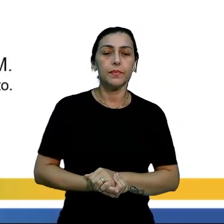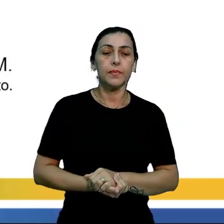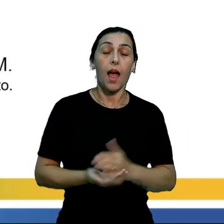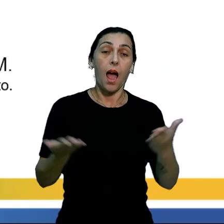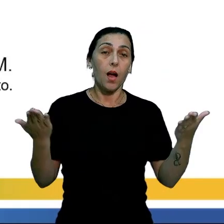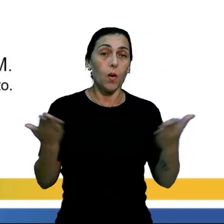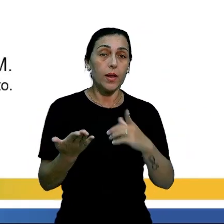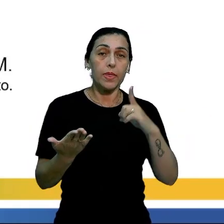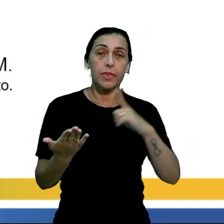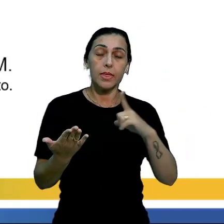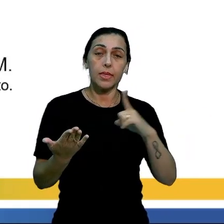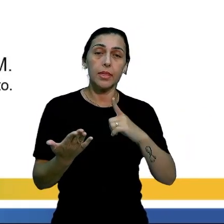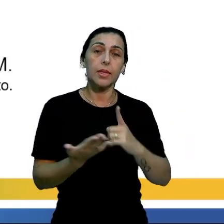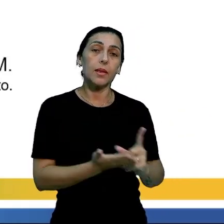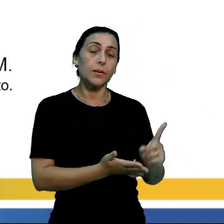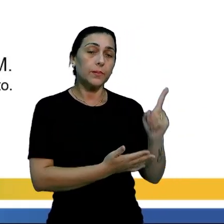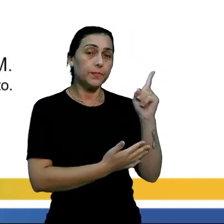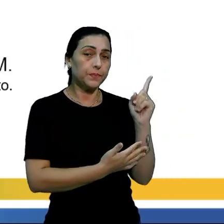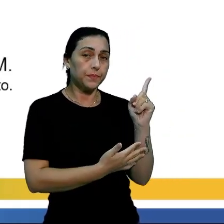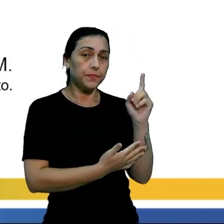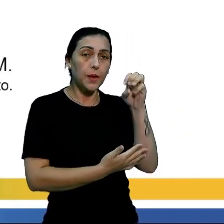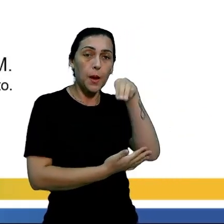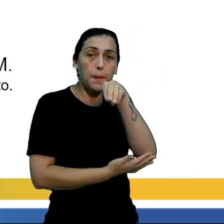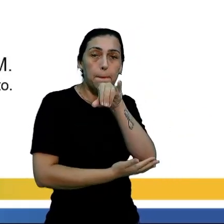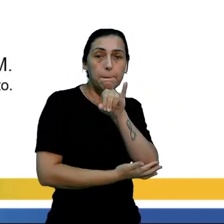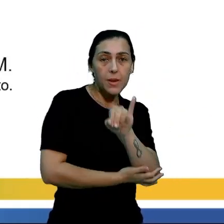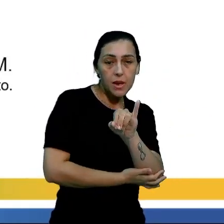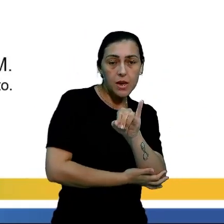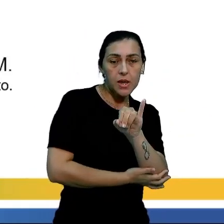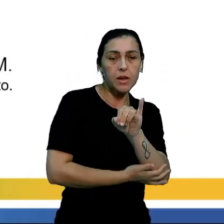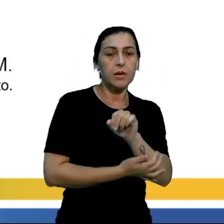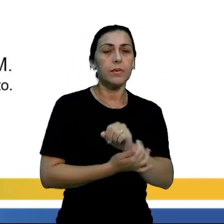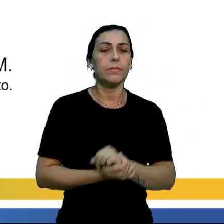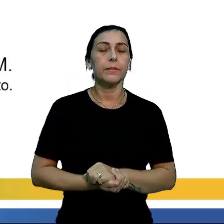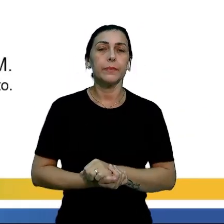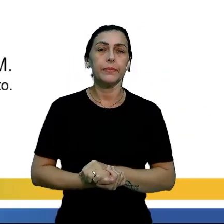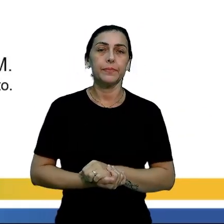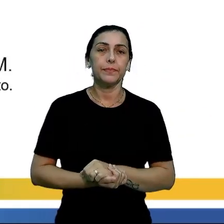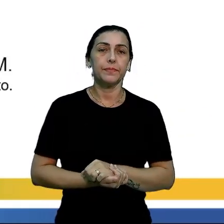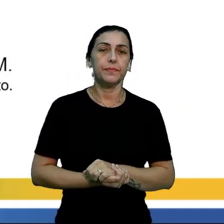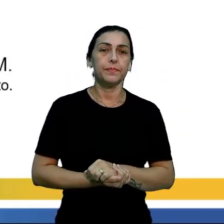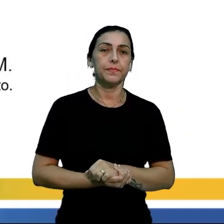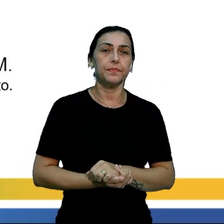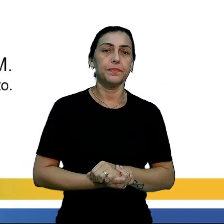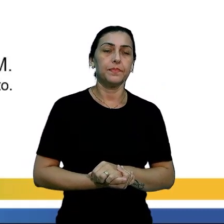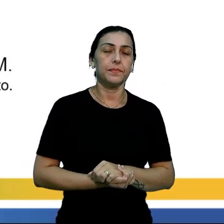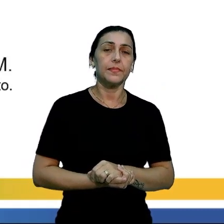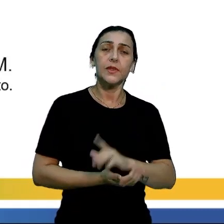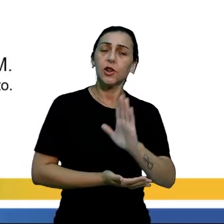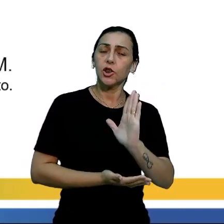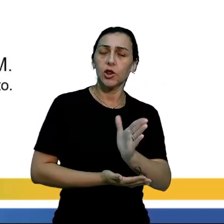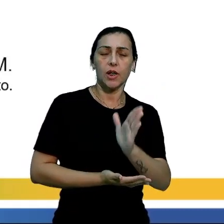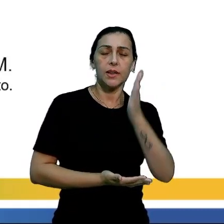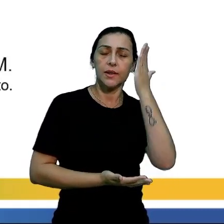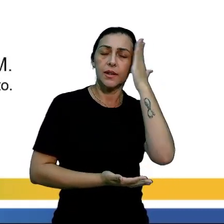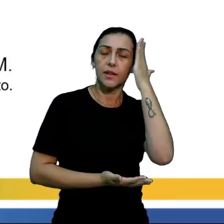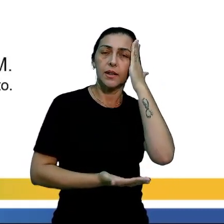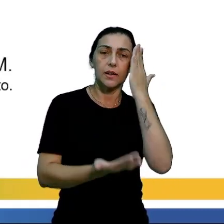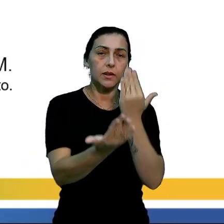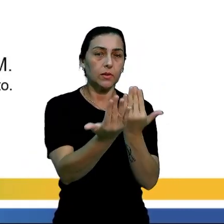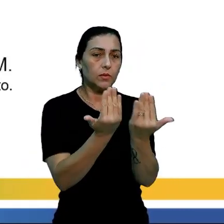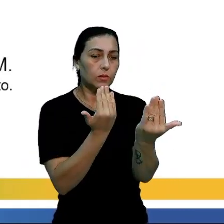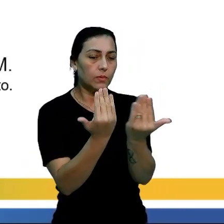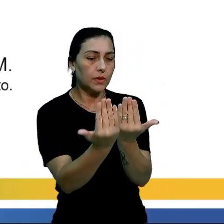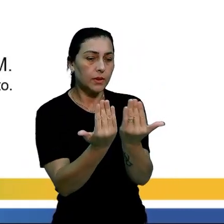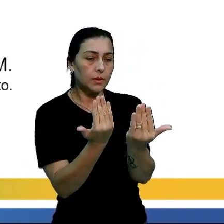Agora eu tenho um destaque aí, né? Então, nós destacamos primeiro a conjunção como, né? Já vimos, a gente já tem que entender essa comparação.